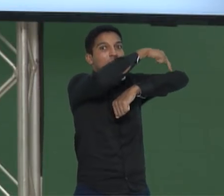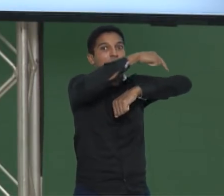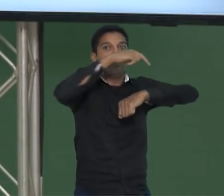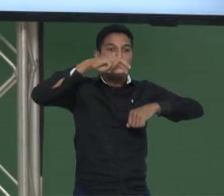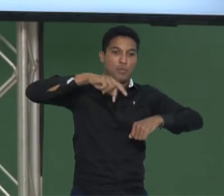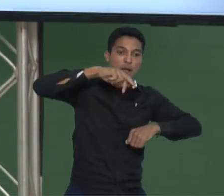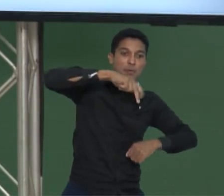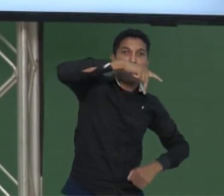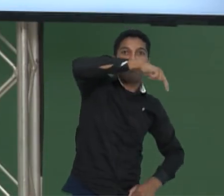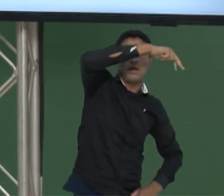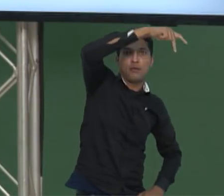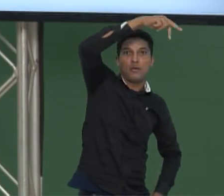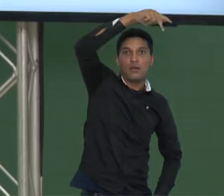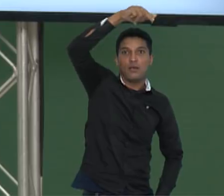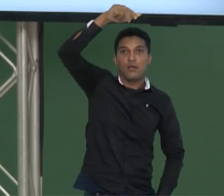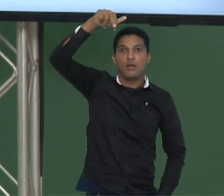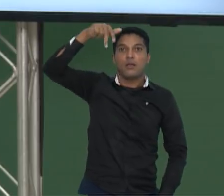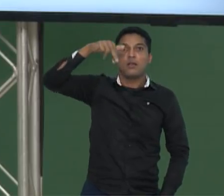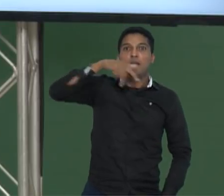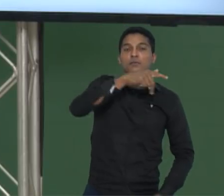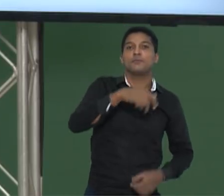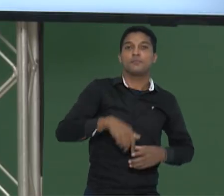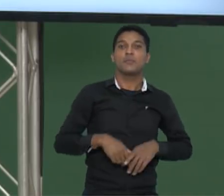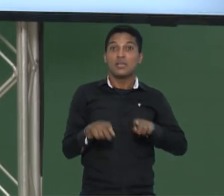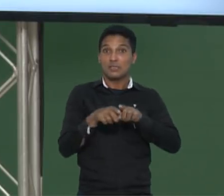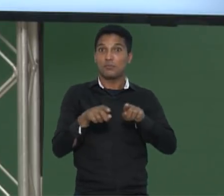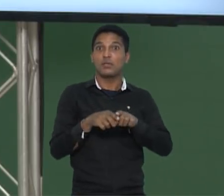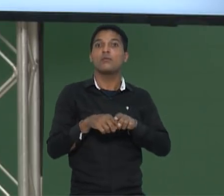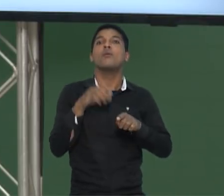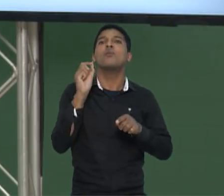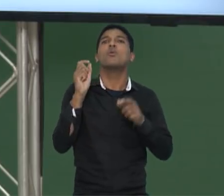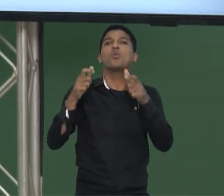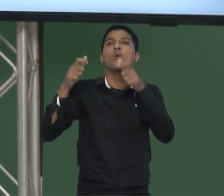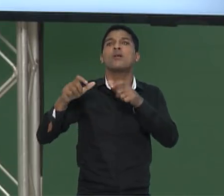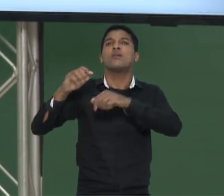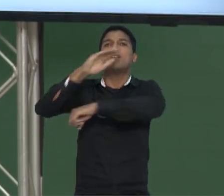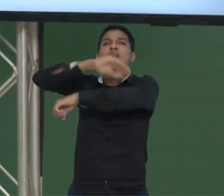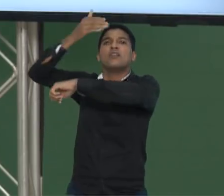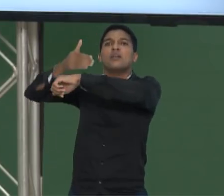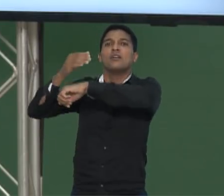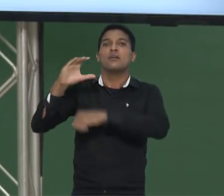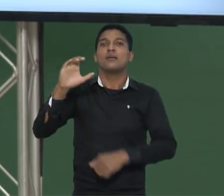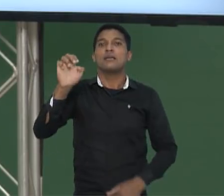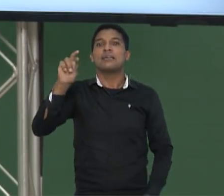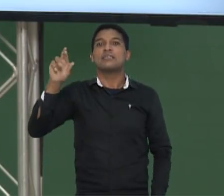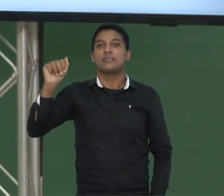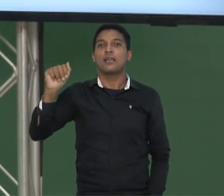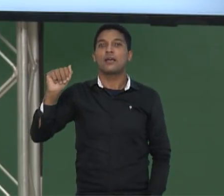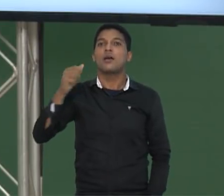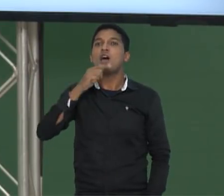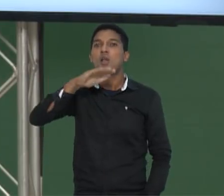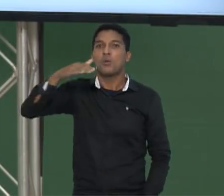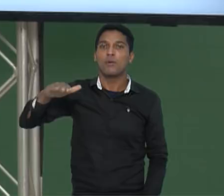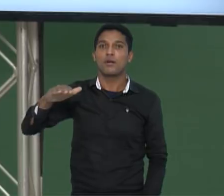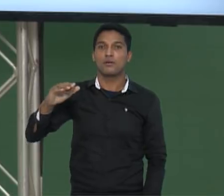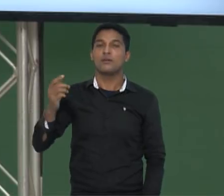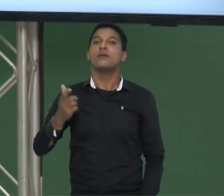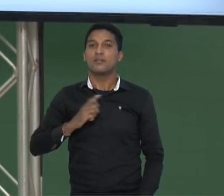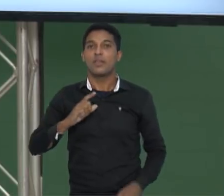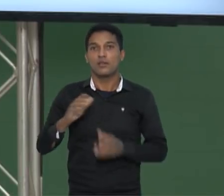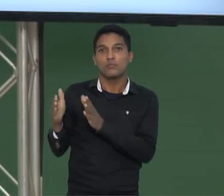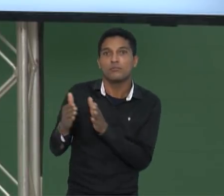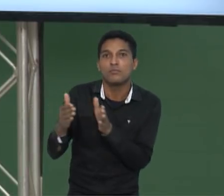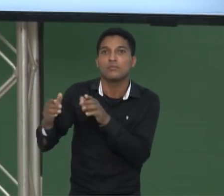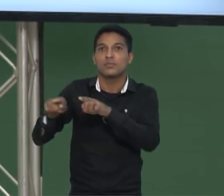do Itupava, uma trilha que começa ali na borda do campo e vai terminar lá